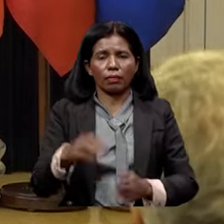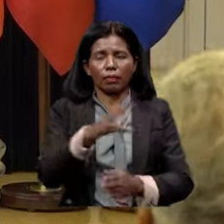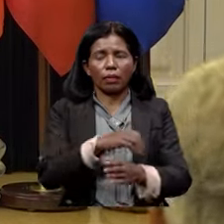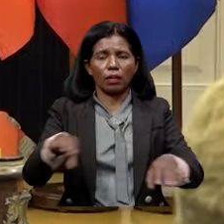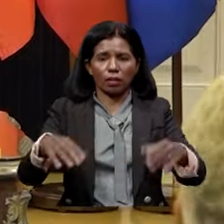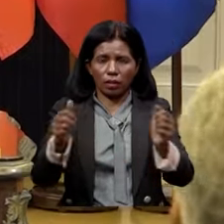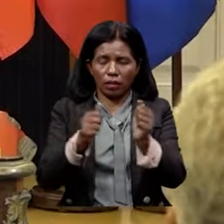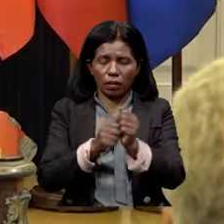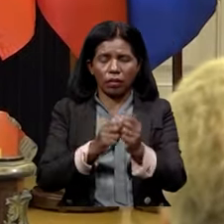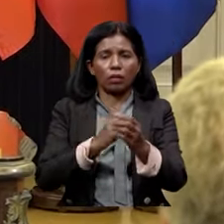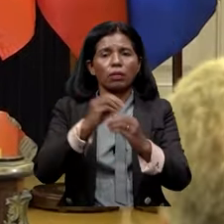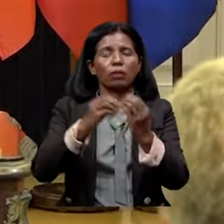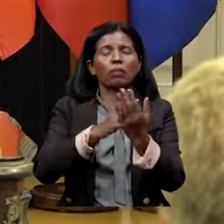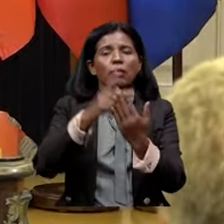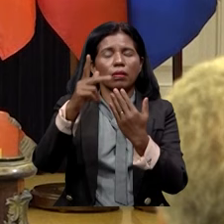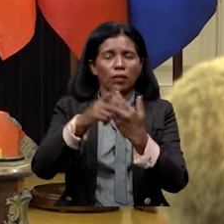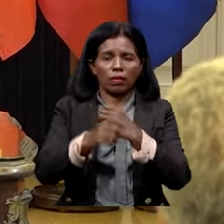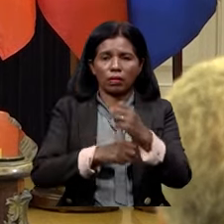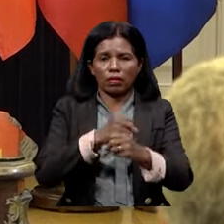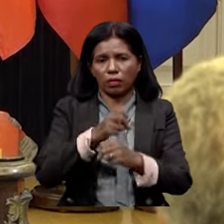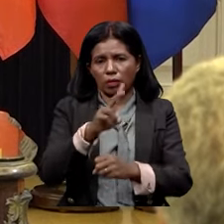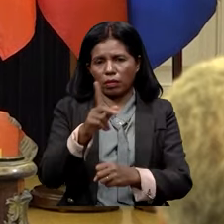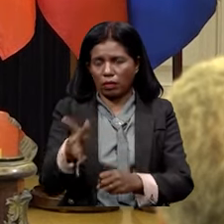de cooperação com o programa estratégico